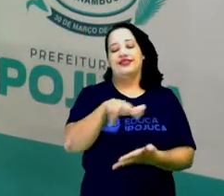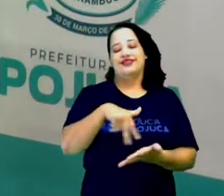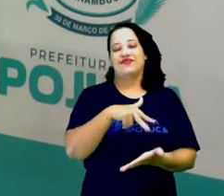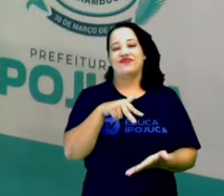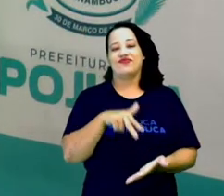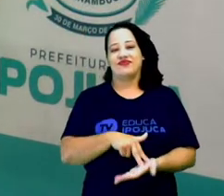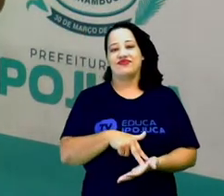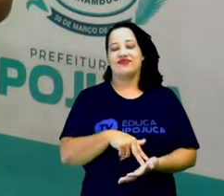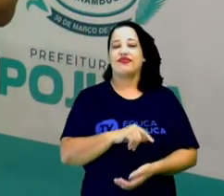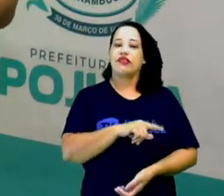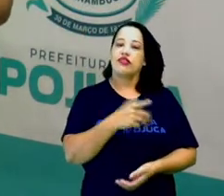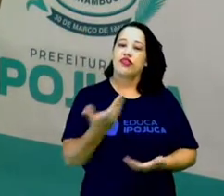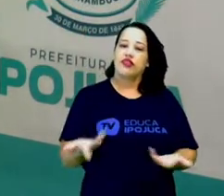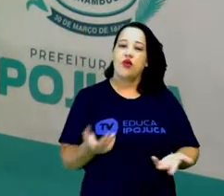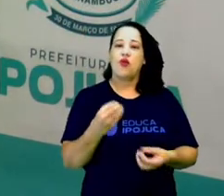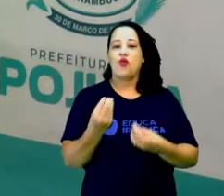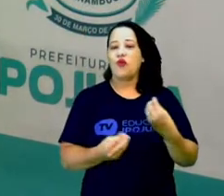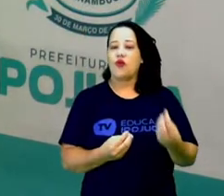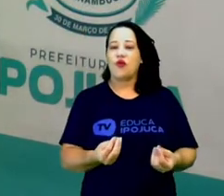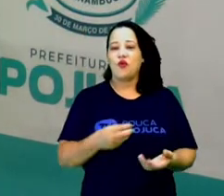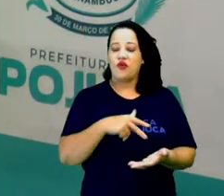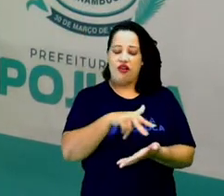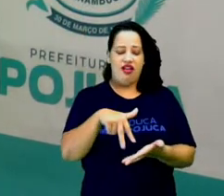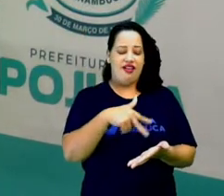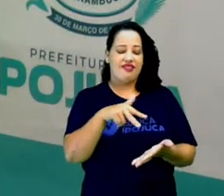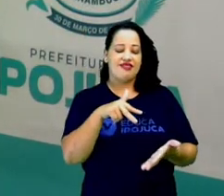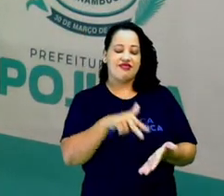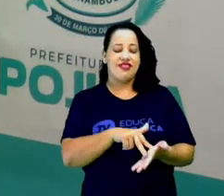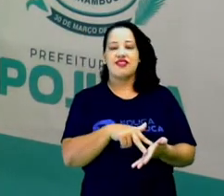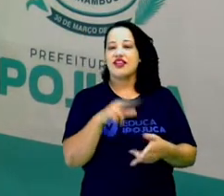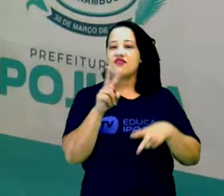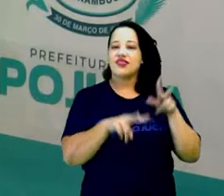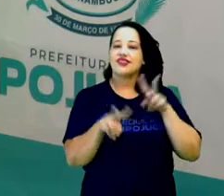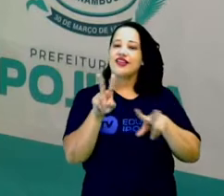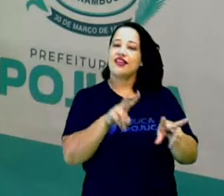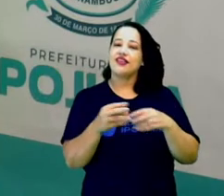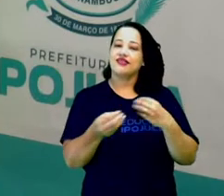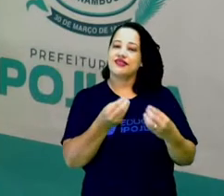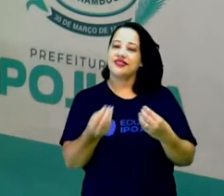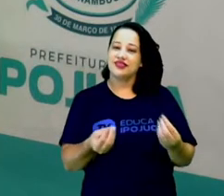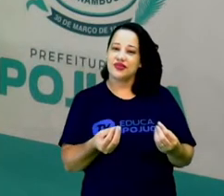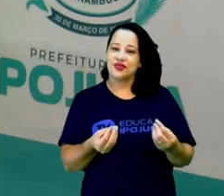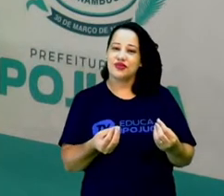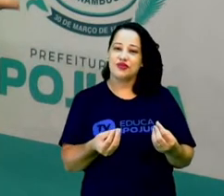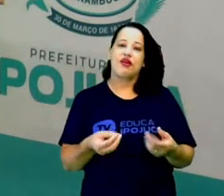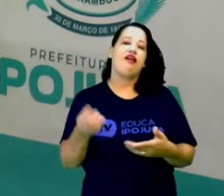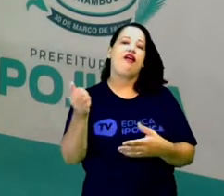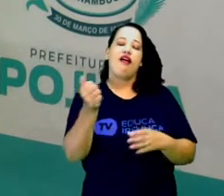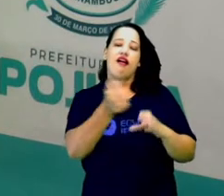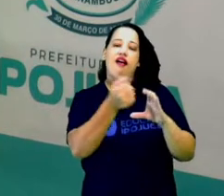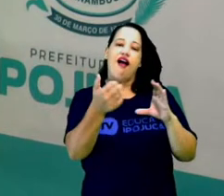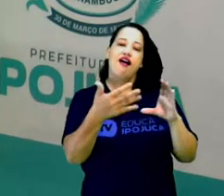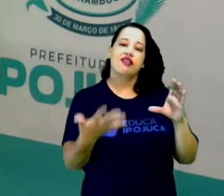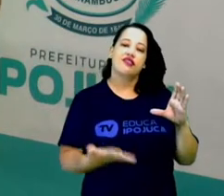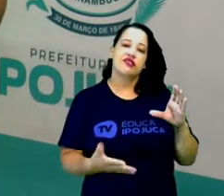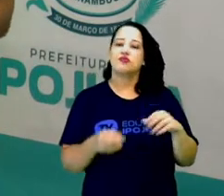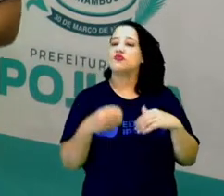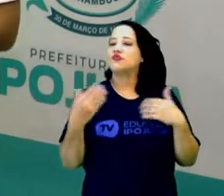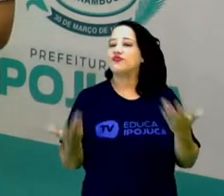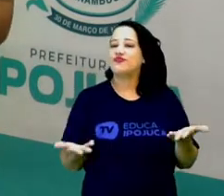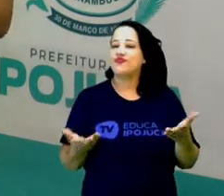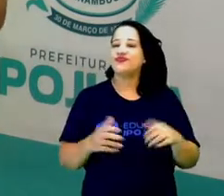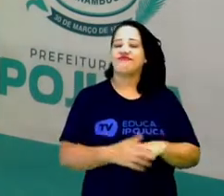de como é a forma que lidamos com a dança. Como é que a gente visualiza a dança? Quais são os aspectos da dança?